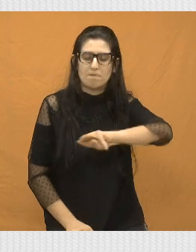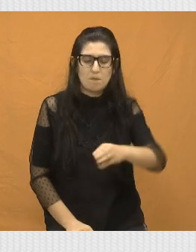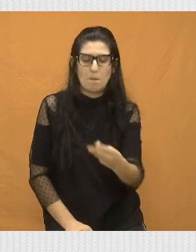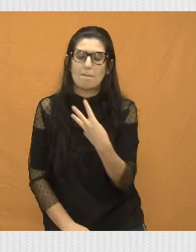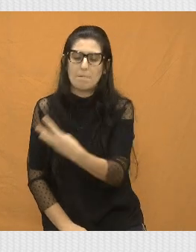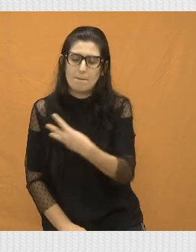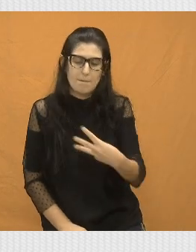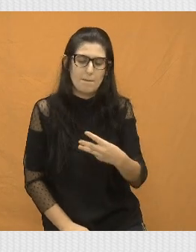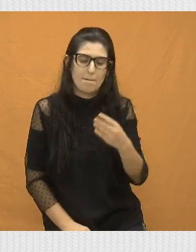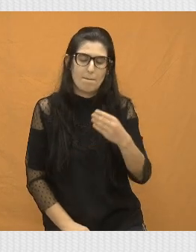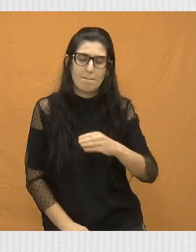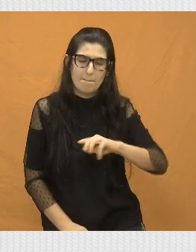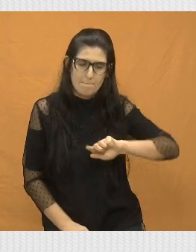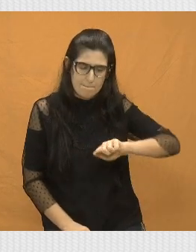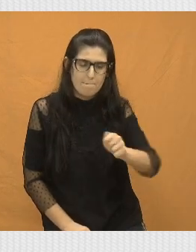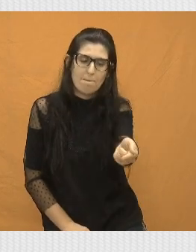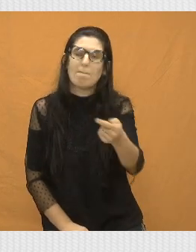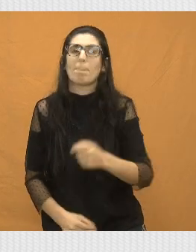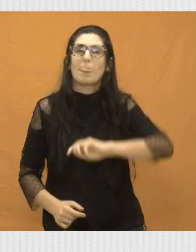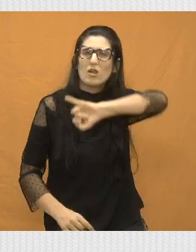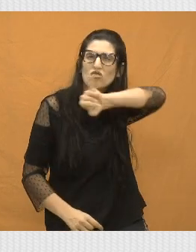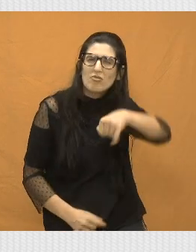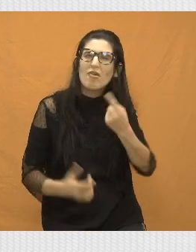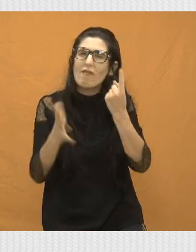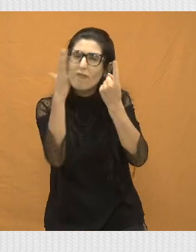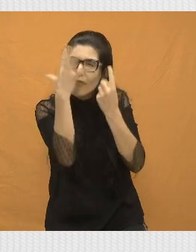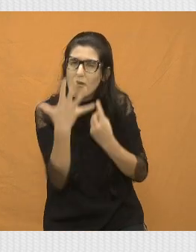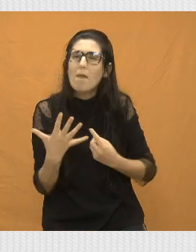107.033.000, chegando a um percentual de